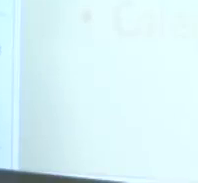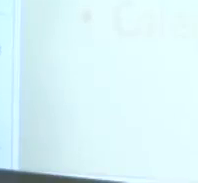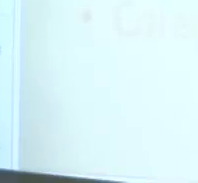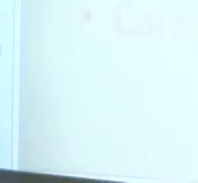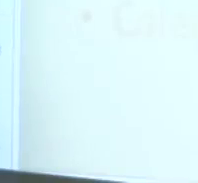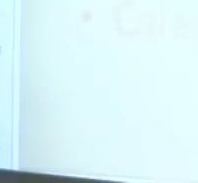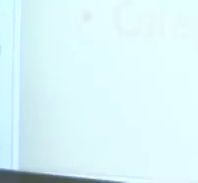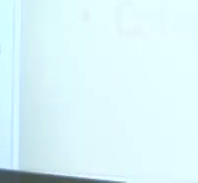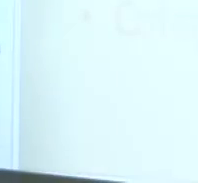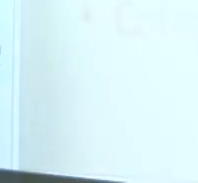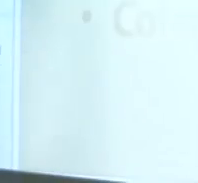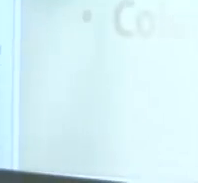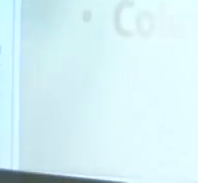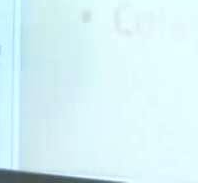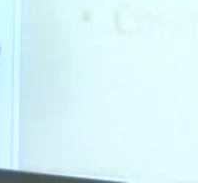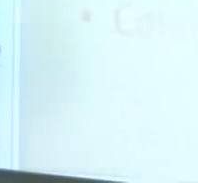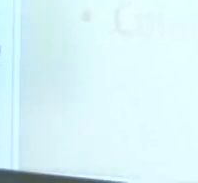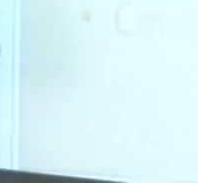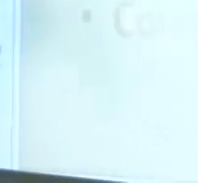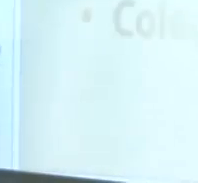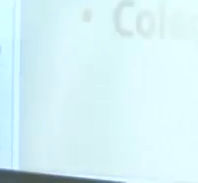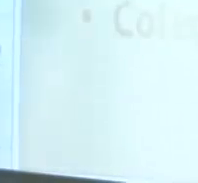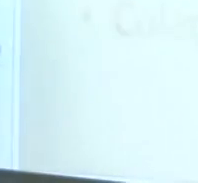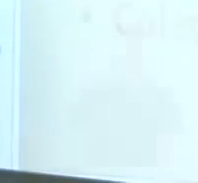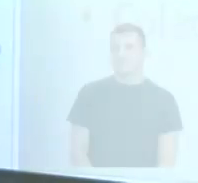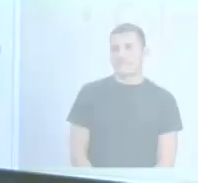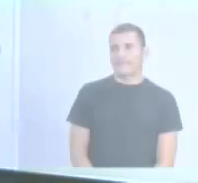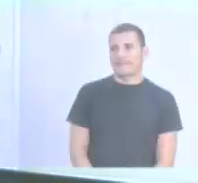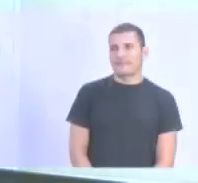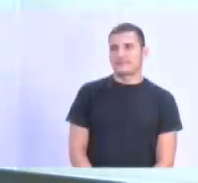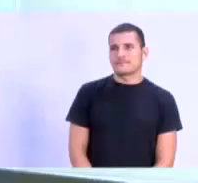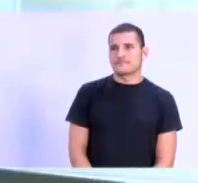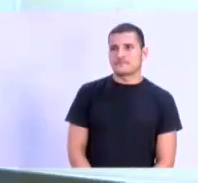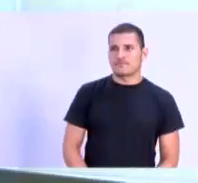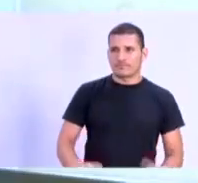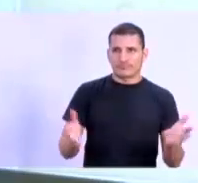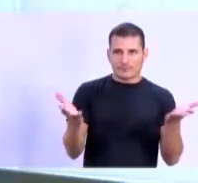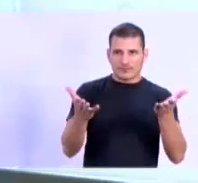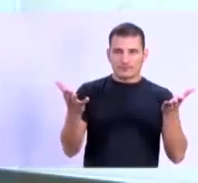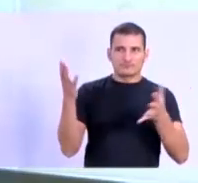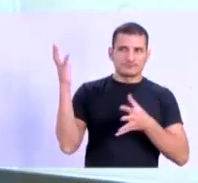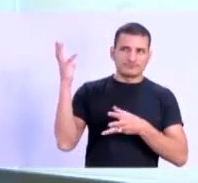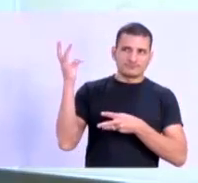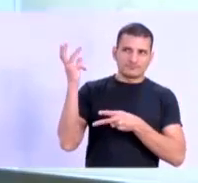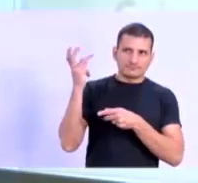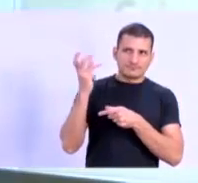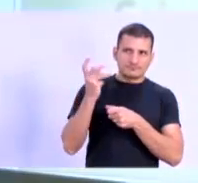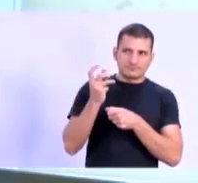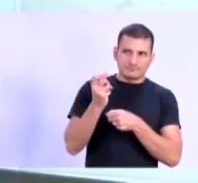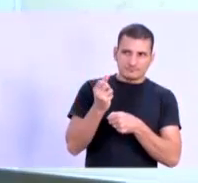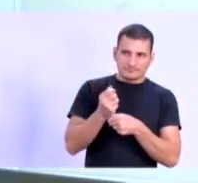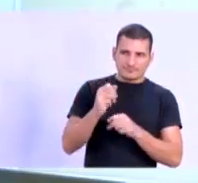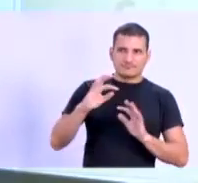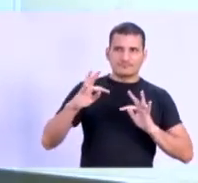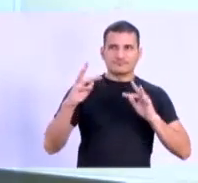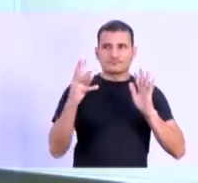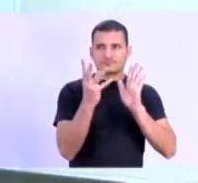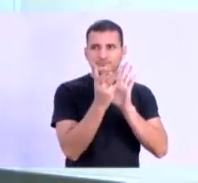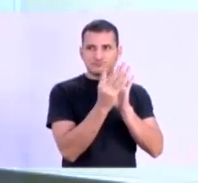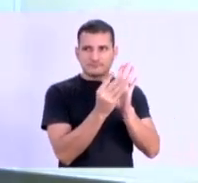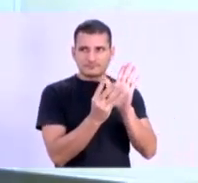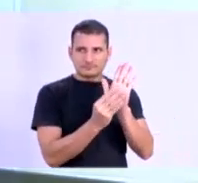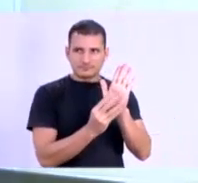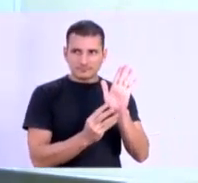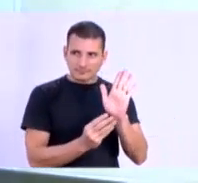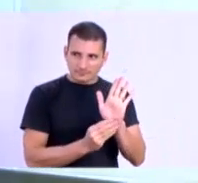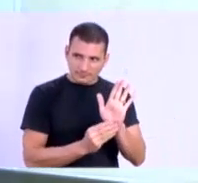Caros alunos, a aula de hoje vai fazer uma revisão por todo o conteúdo que nós tivemos ao longo dessas últimas aulas, né? Das 6 aulas,